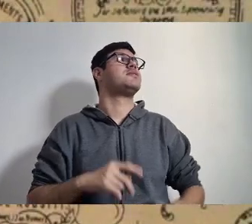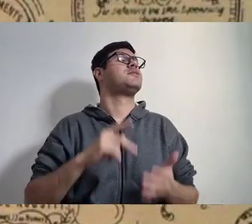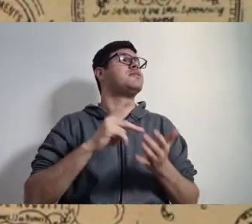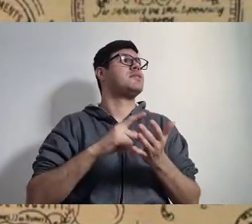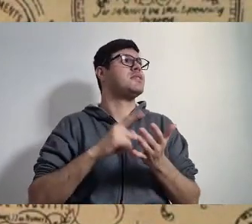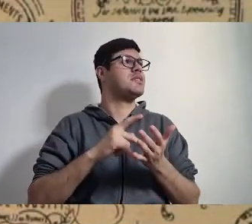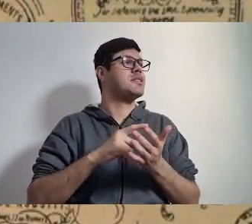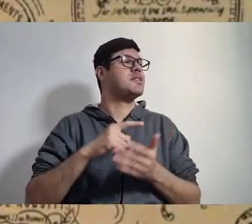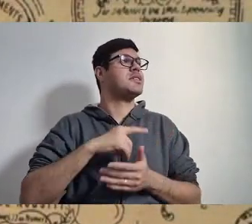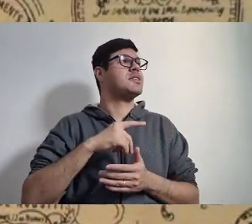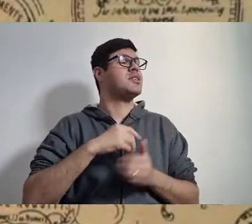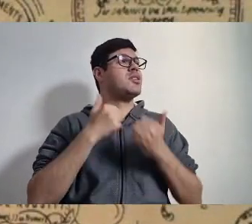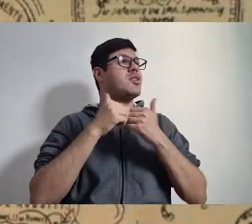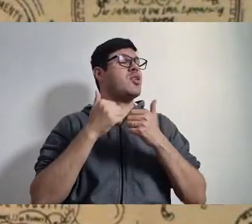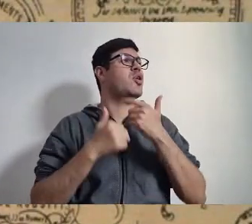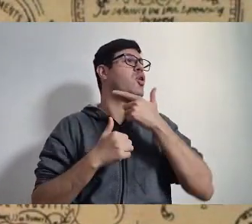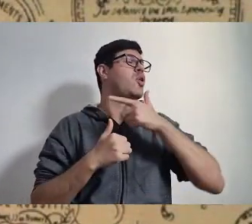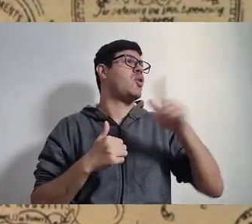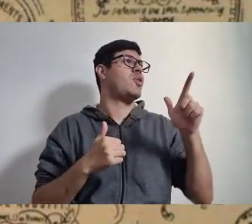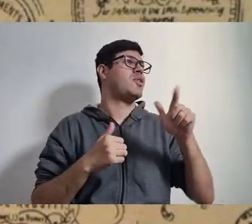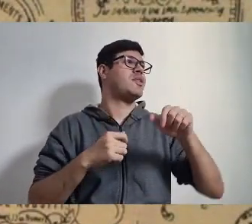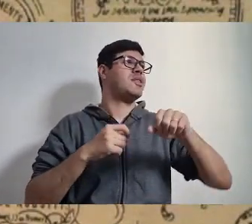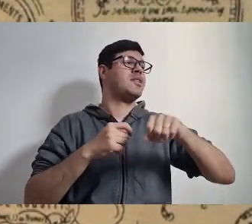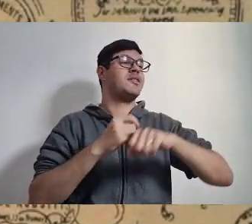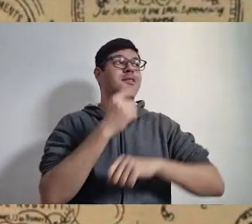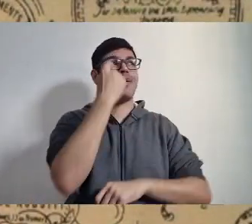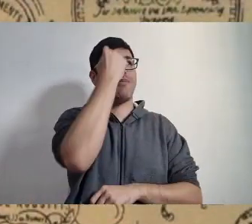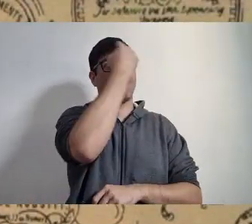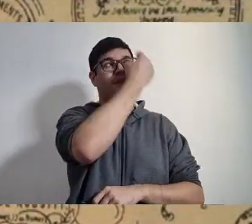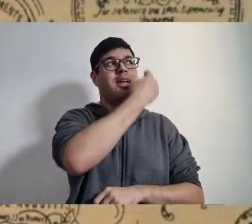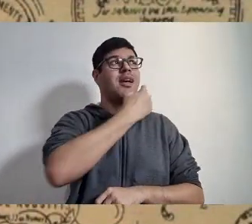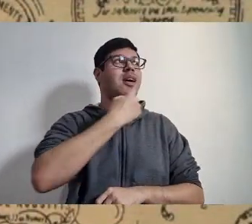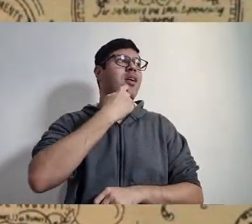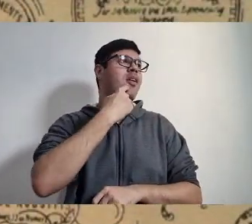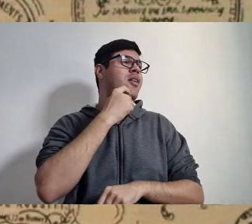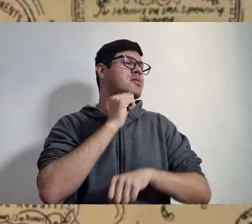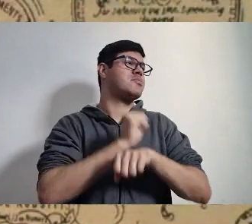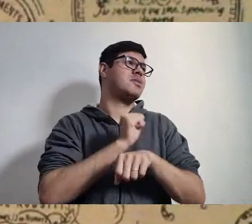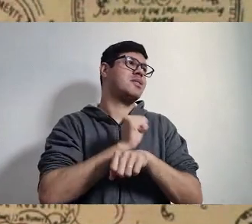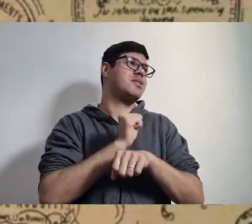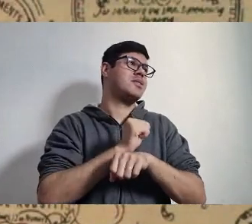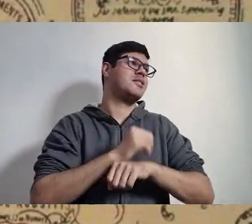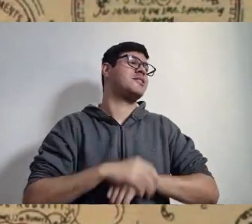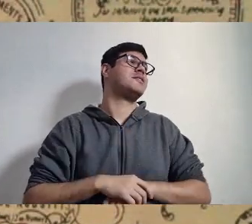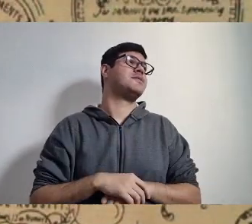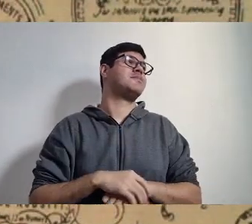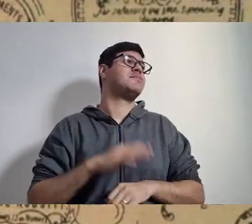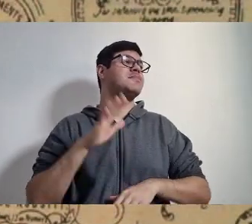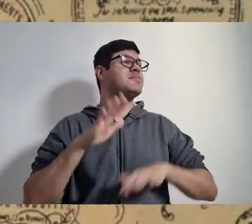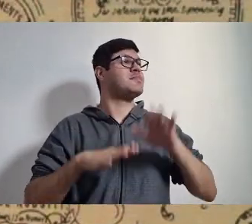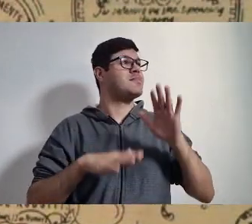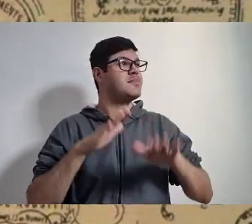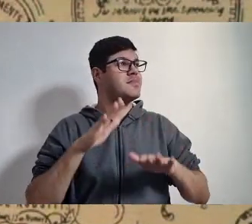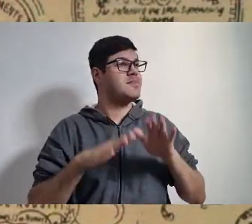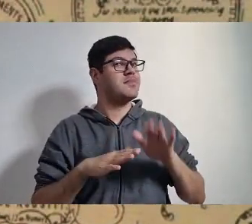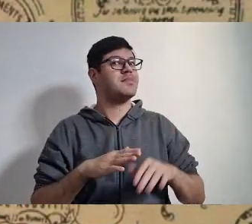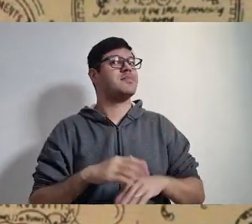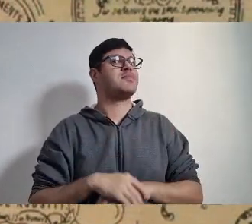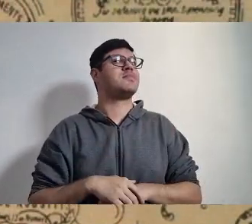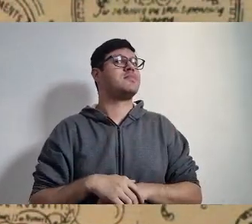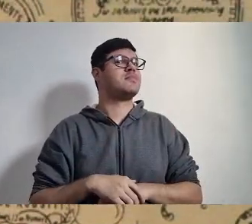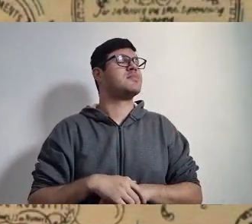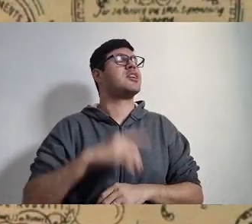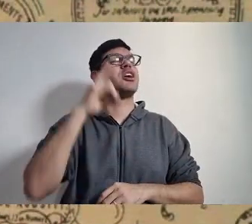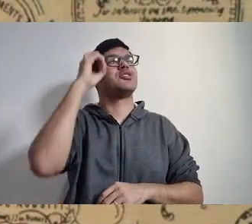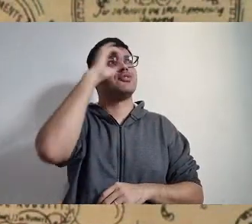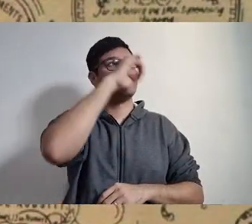ônibus de lá, já deu mais de meia hora. E o seu patrão, Gil, todo dia você vai chegar lá e vai falar que o ônibus quebrou? É